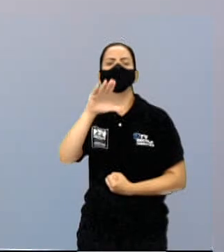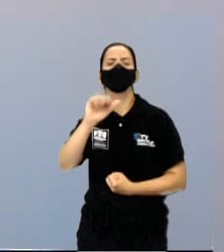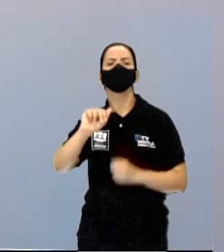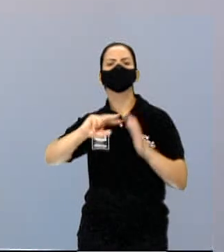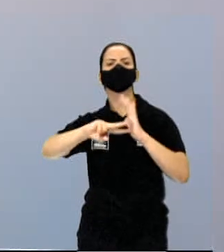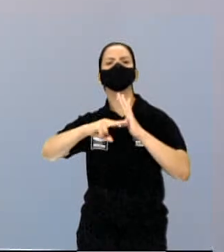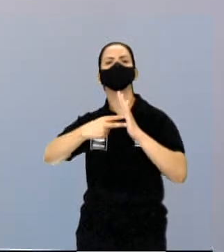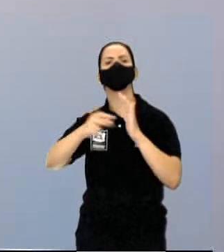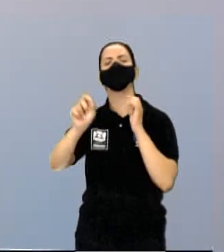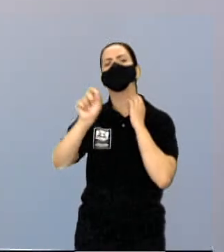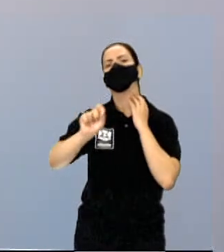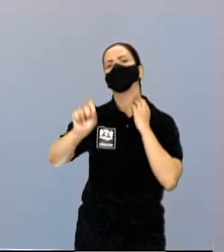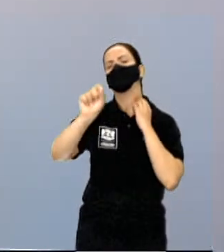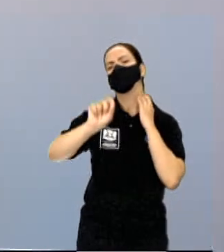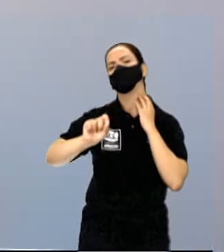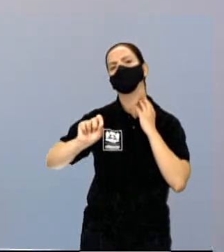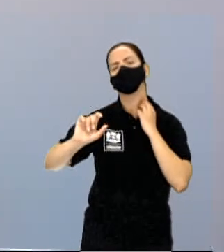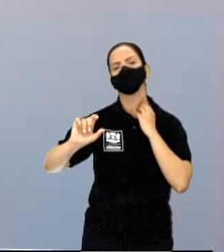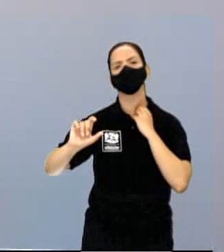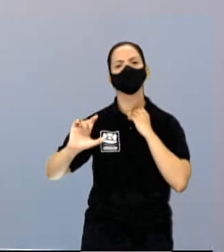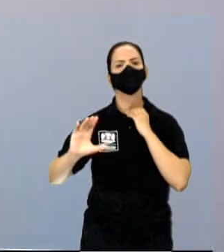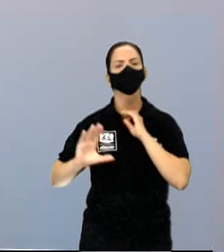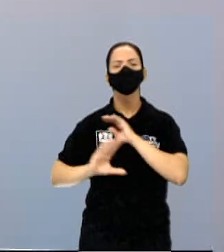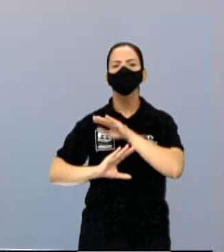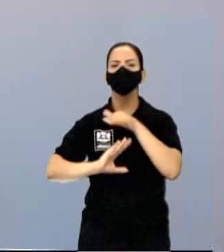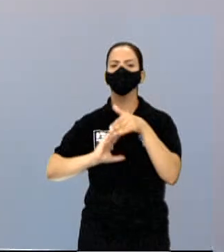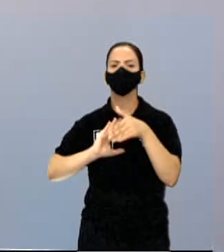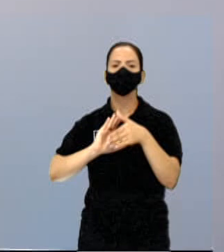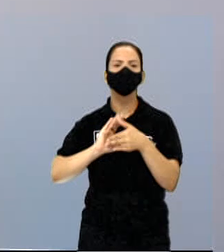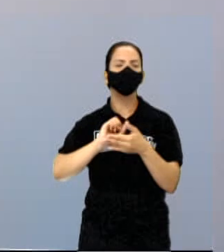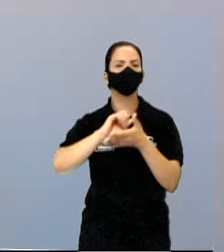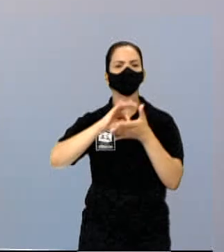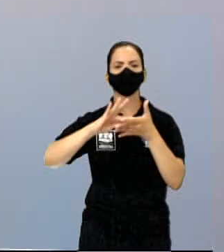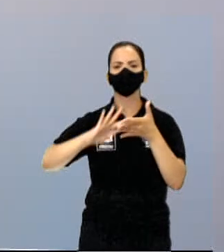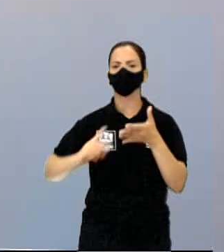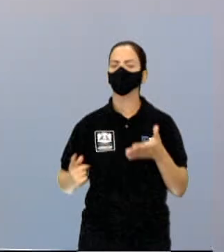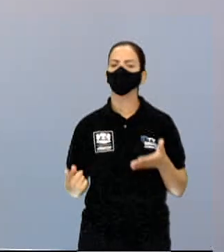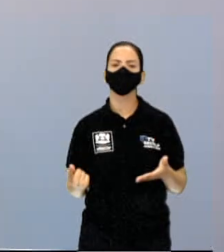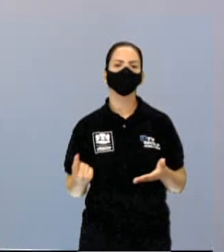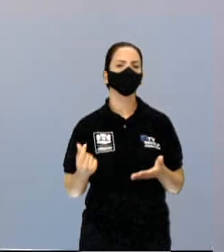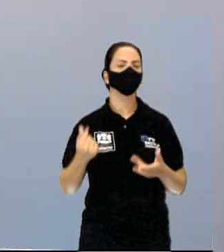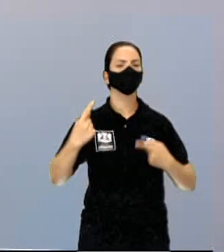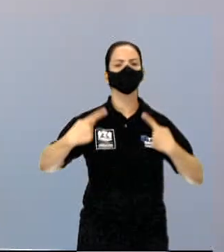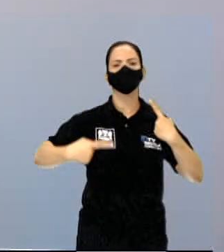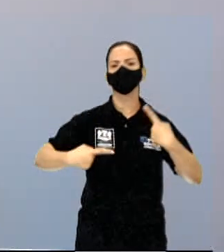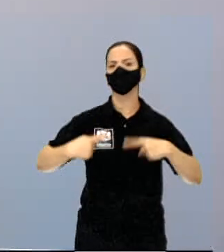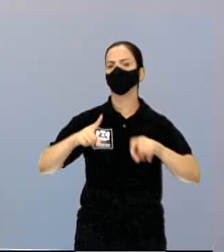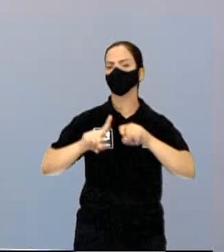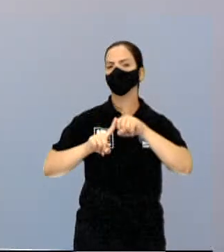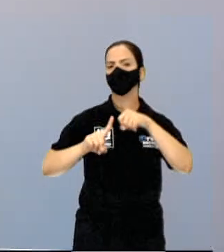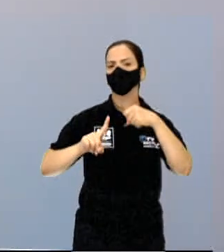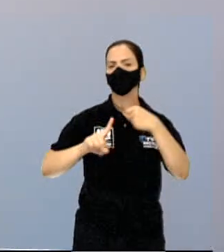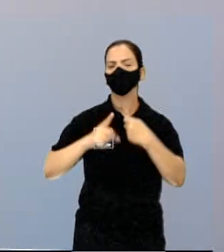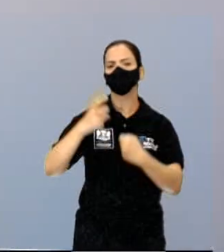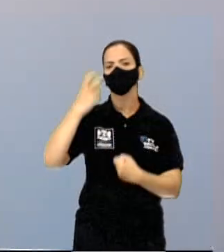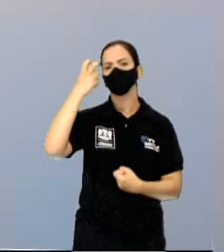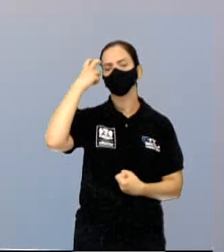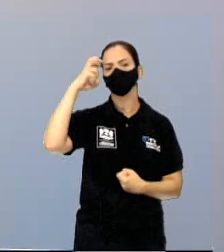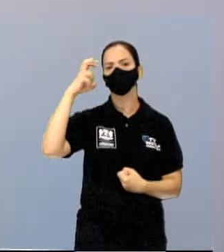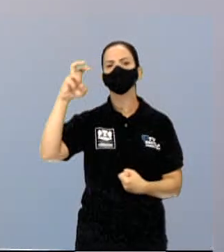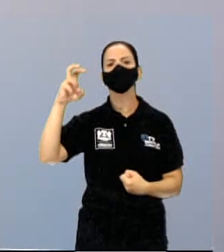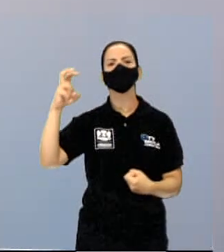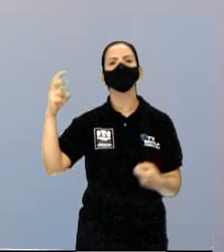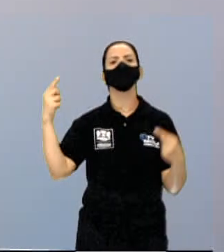professora? Significava, gente, que todas as atividades deles, econômicas, políticas, sociais e culturais,